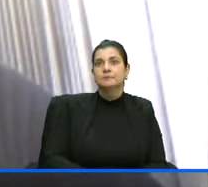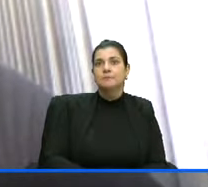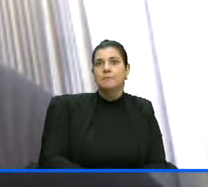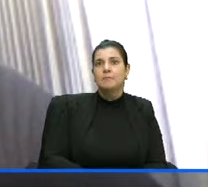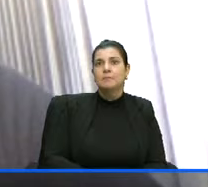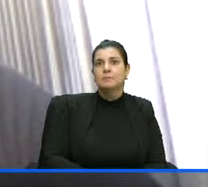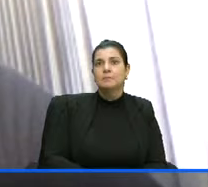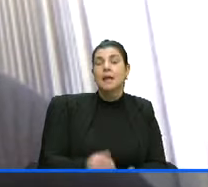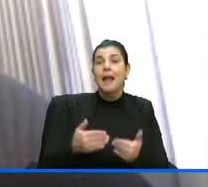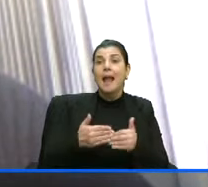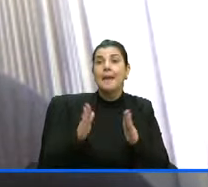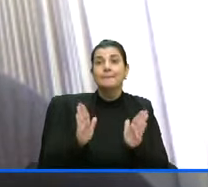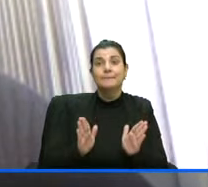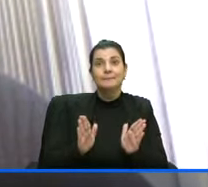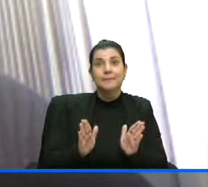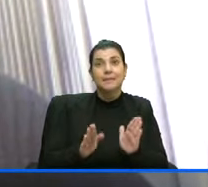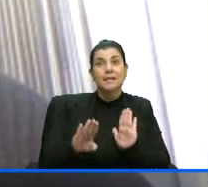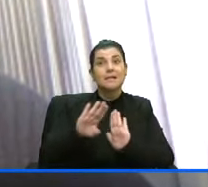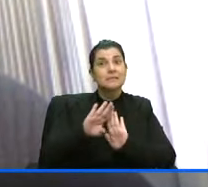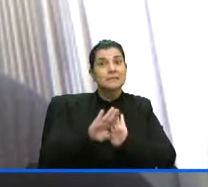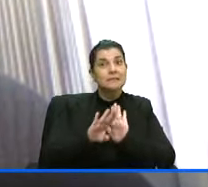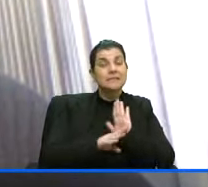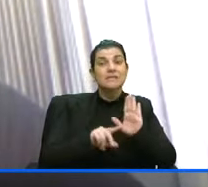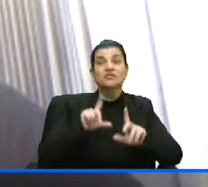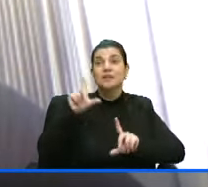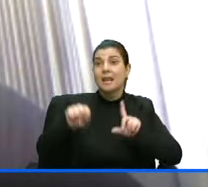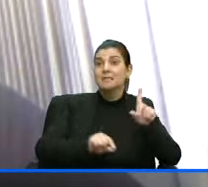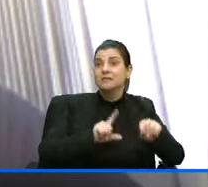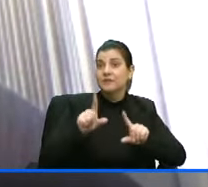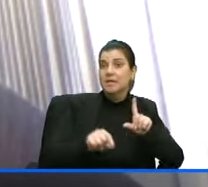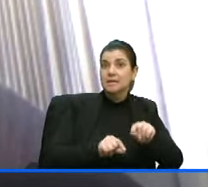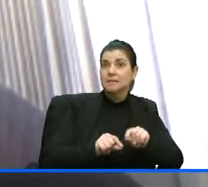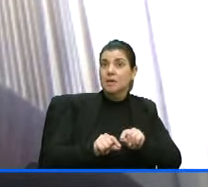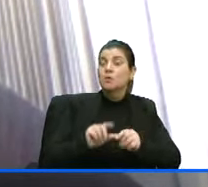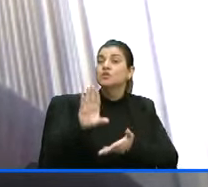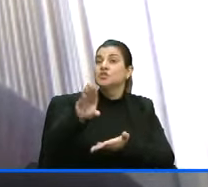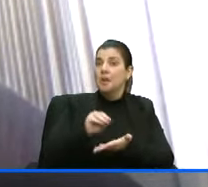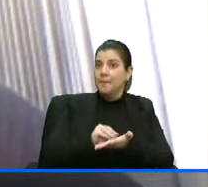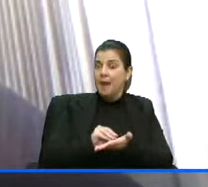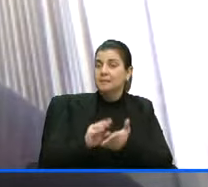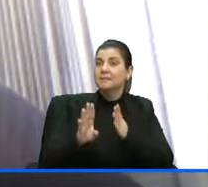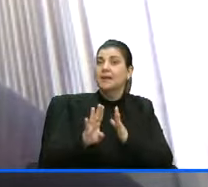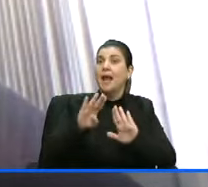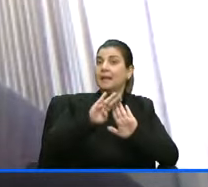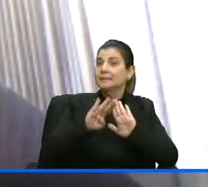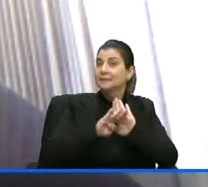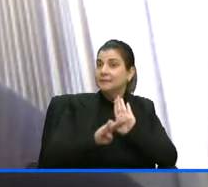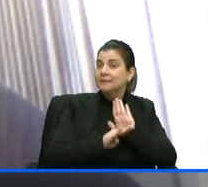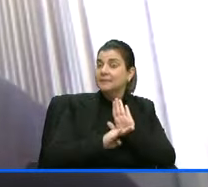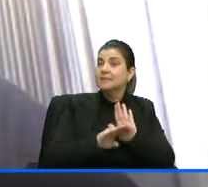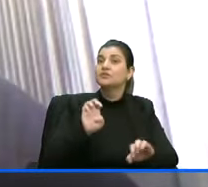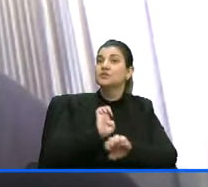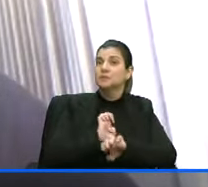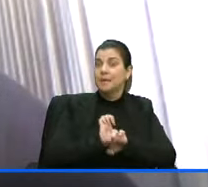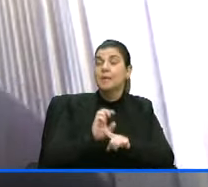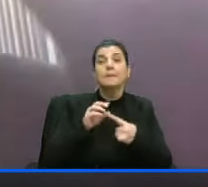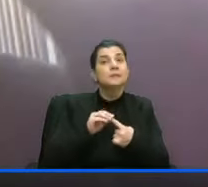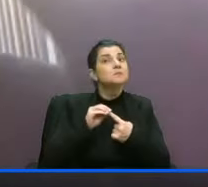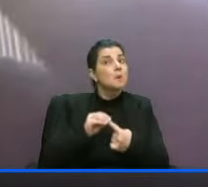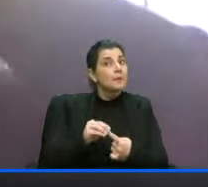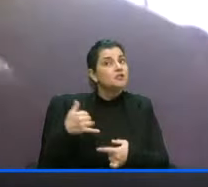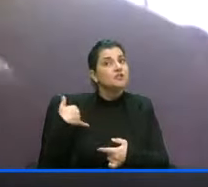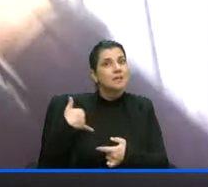pedindo que elas abrissem as suas listas de classificação e chamassem as suas listas de espera, principalmente da idade obrigatória, tá? Que